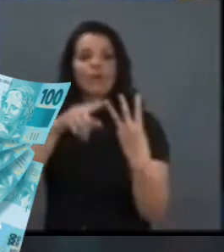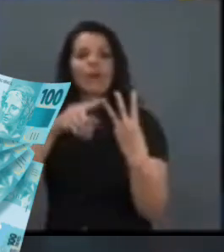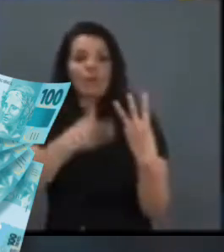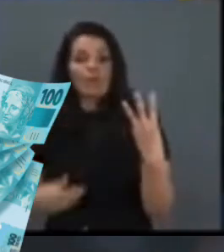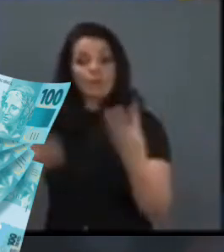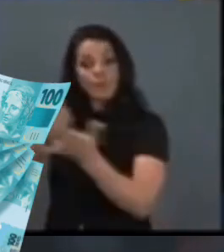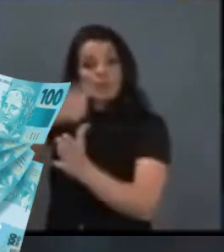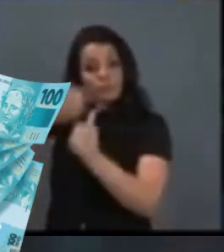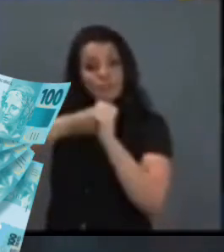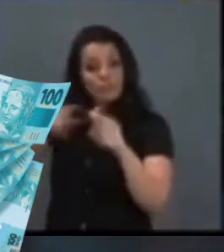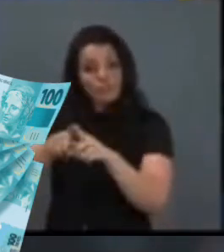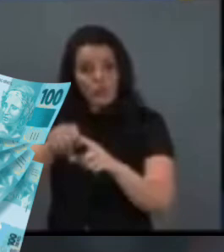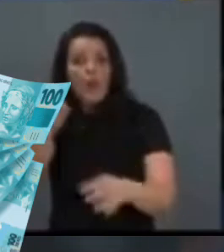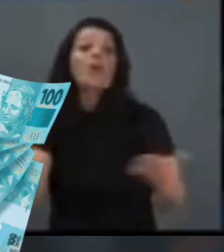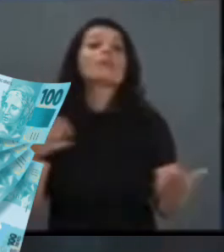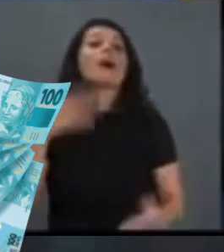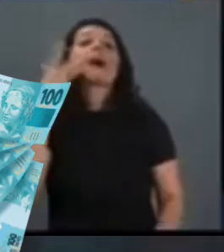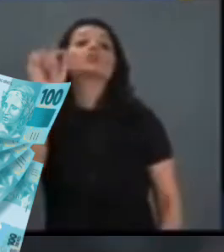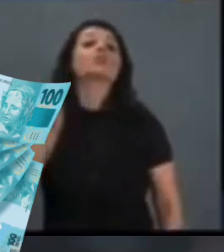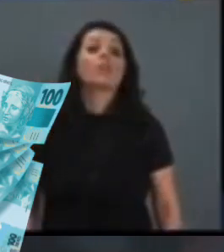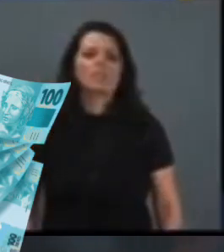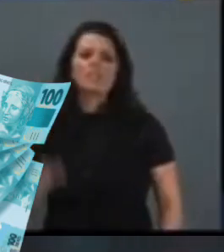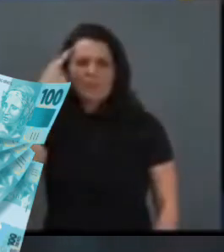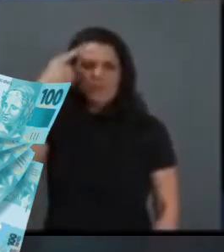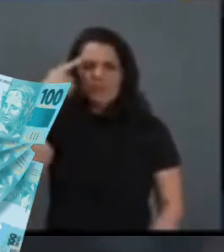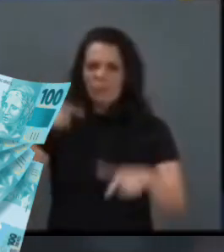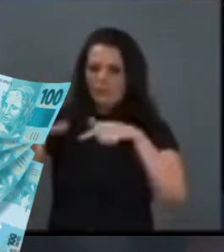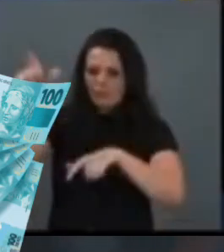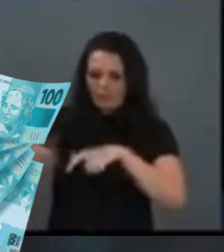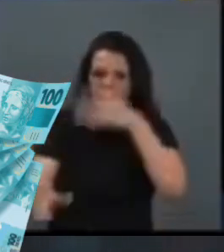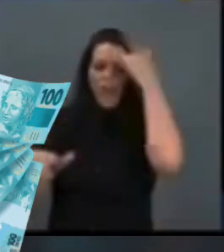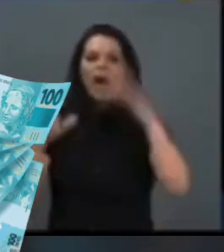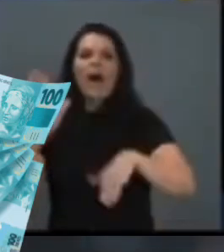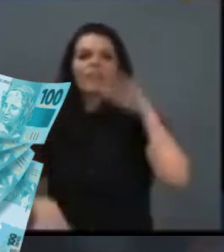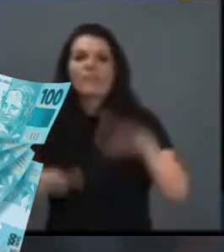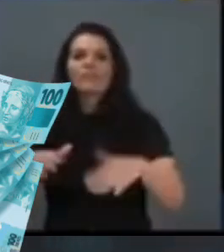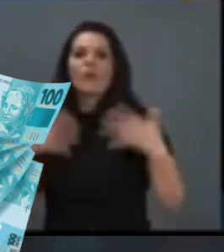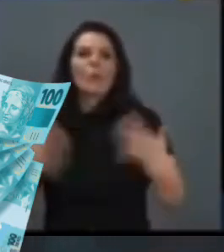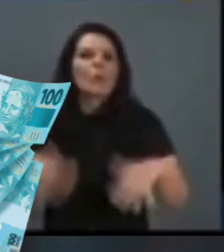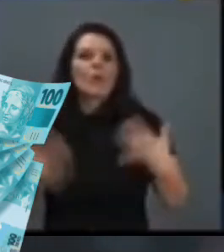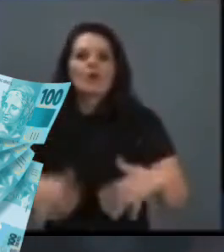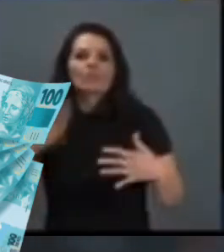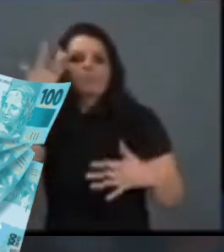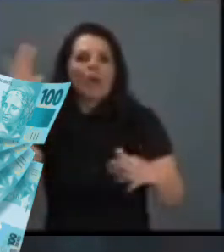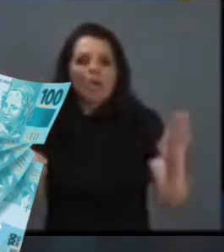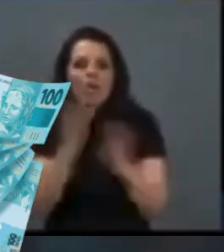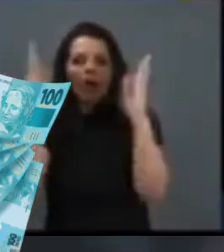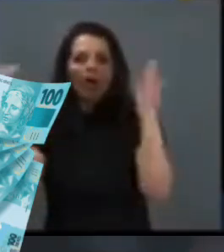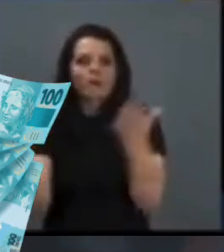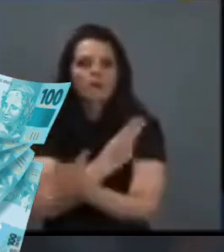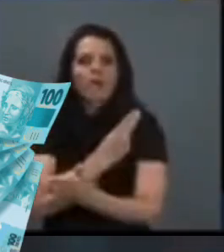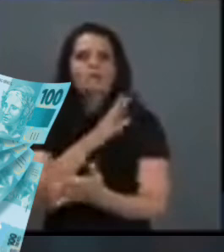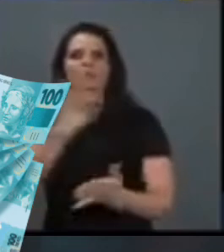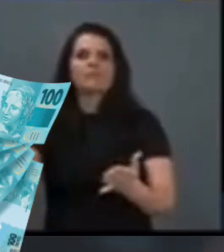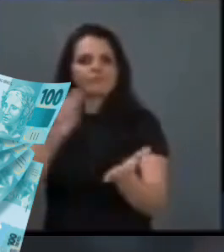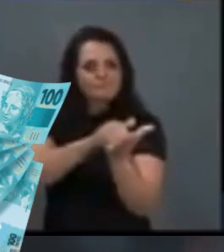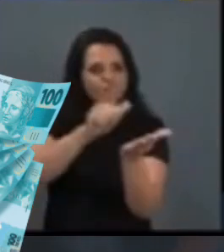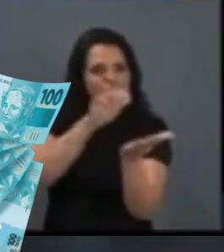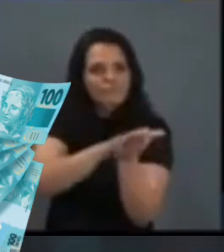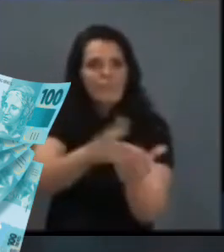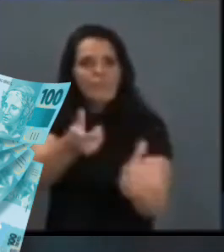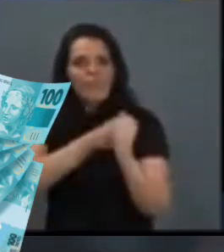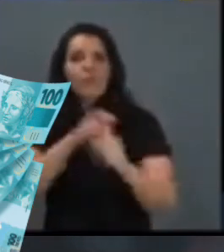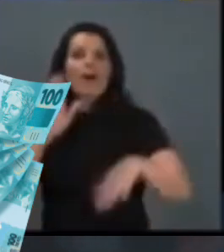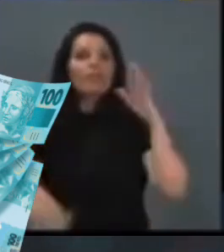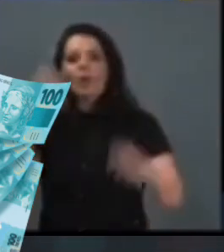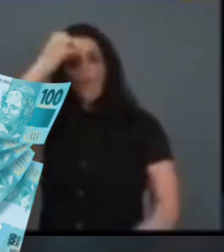também, fica, o que vocês acham? Já pensou um trabalhador que às vezes, de uma falta, sei lá, acontece com ele, vai lá e acaba sendo multado, e muitas